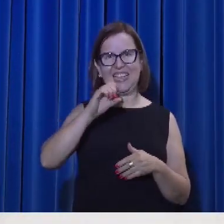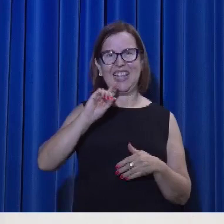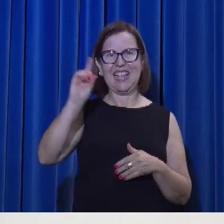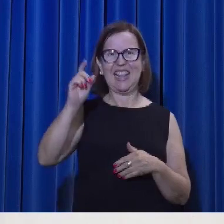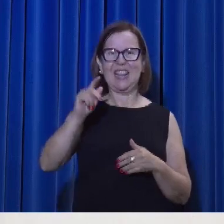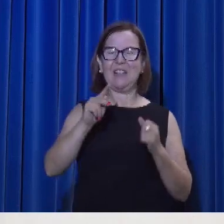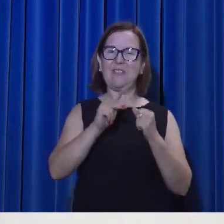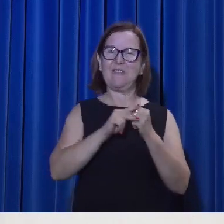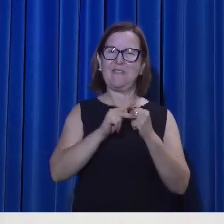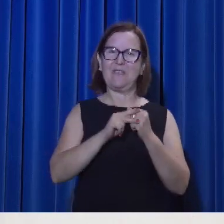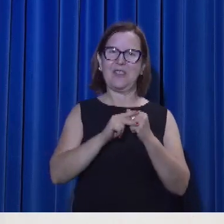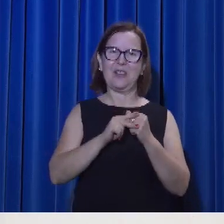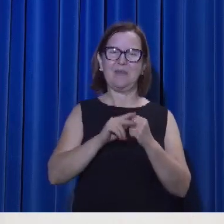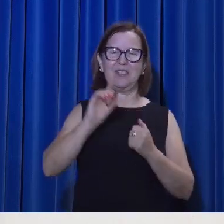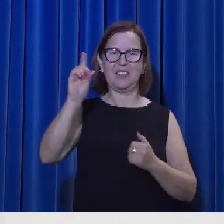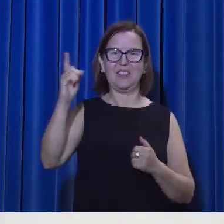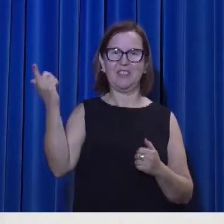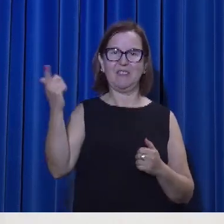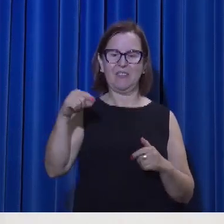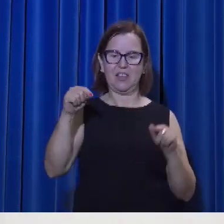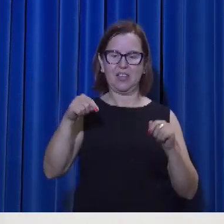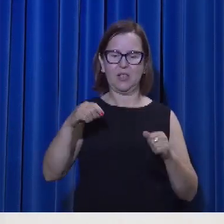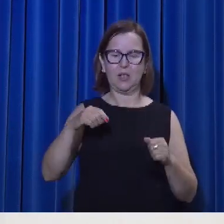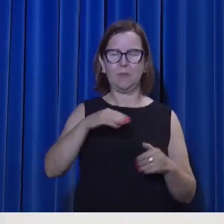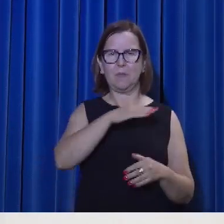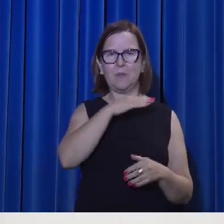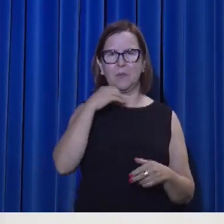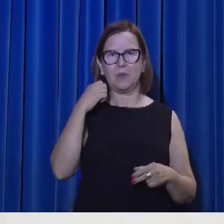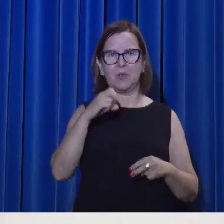até aqui para morrer por causa do seu pecado?